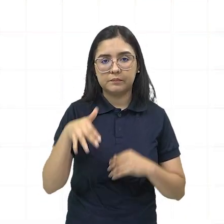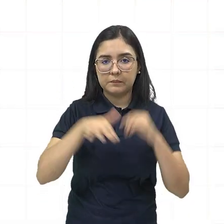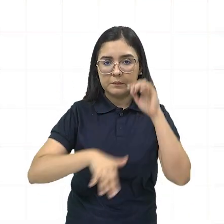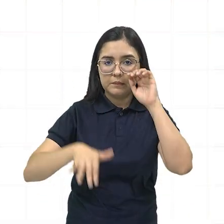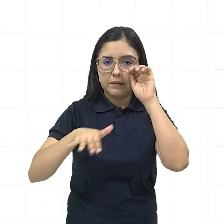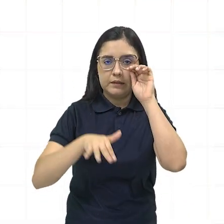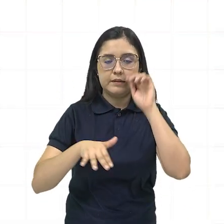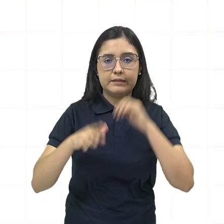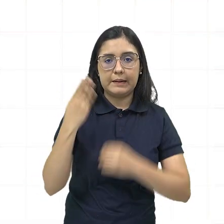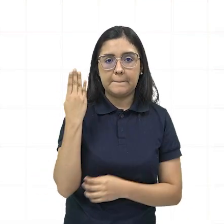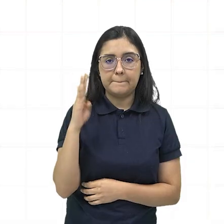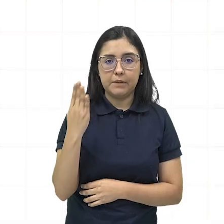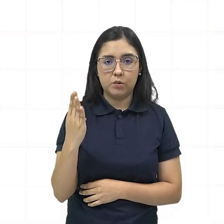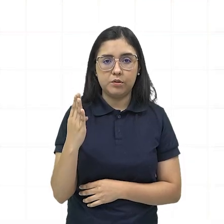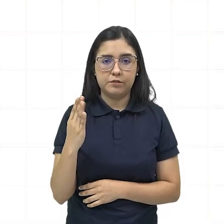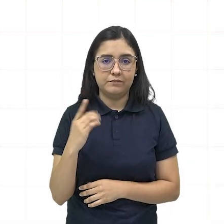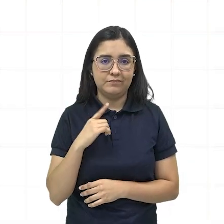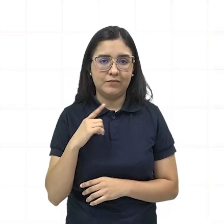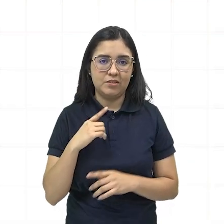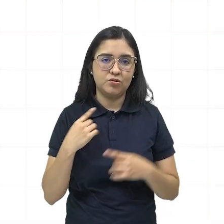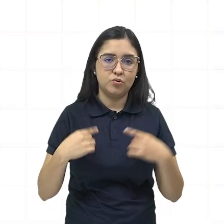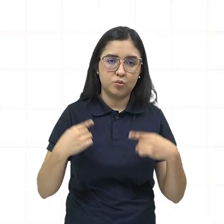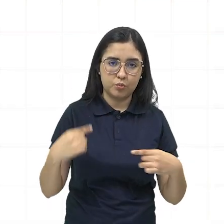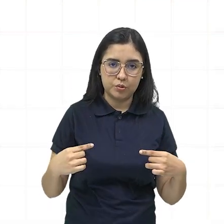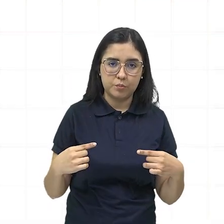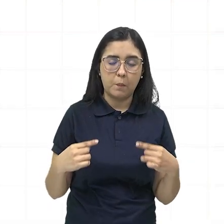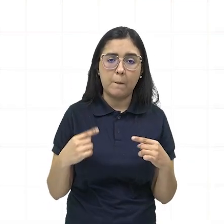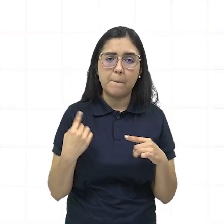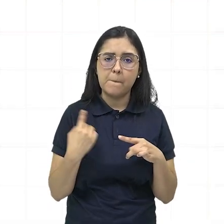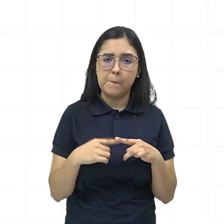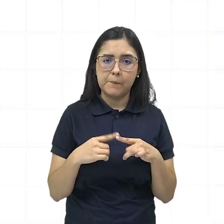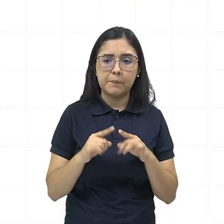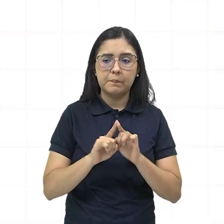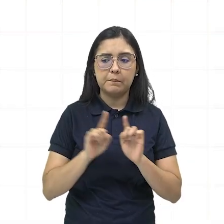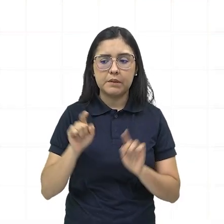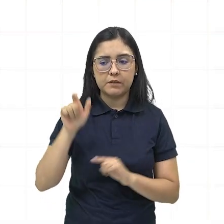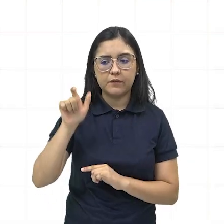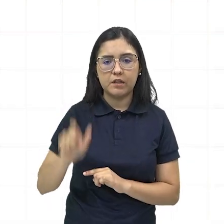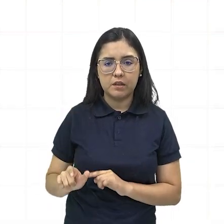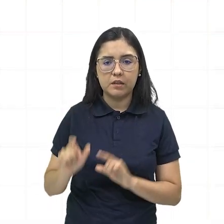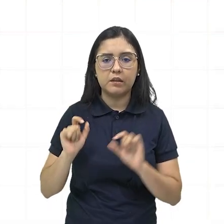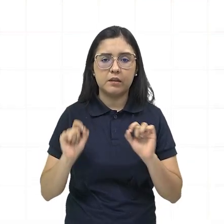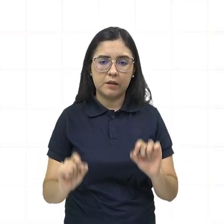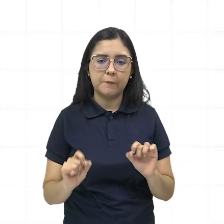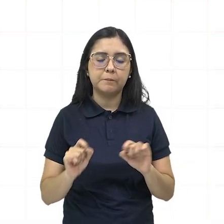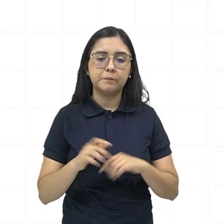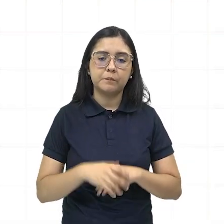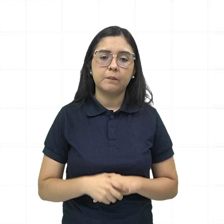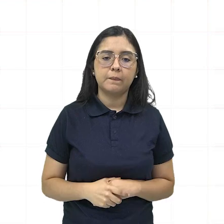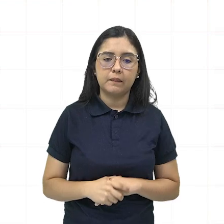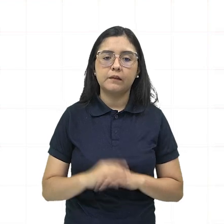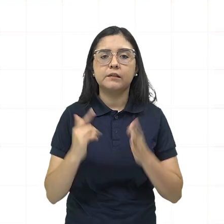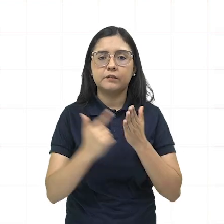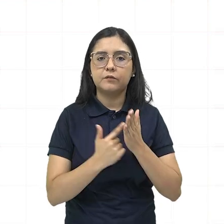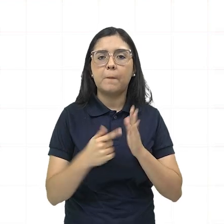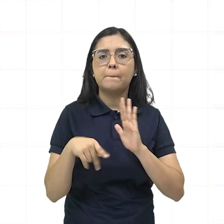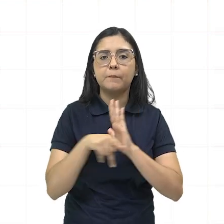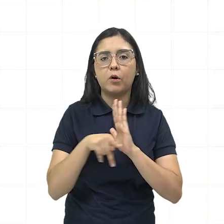biologia, bastante discutido, tá bom? Mas ele vai também ter obras, principalmente, inclusive, na área